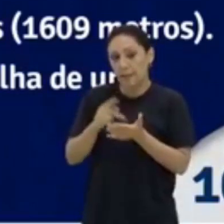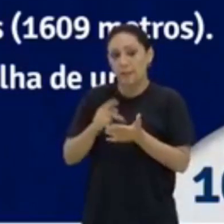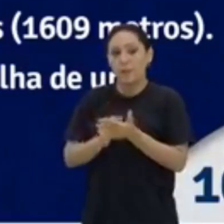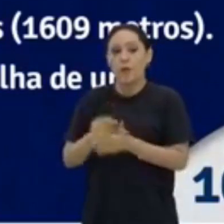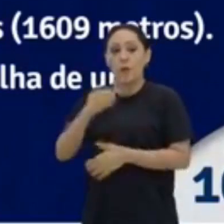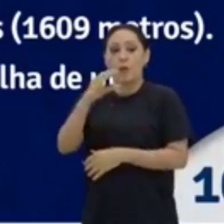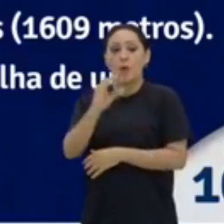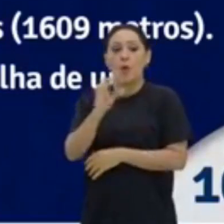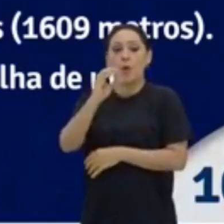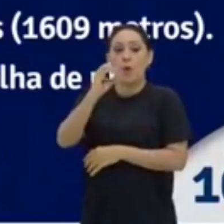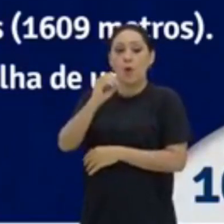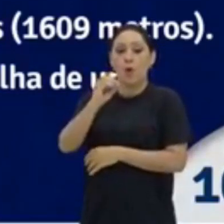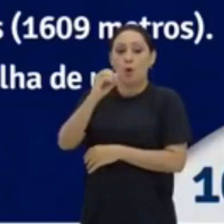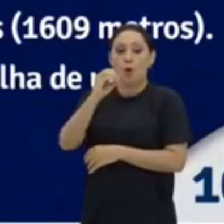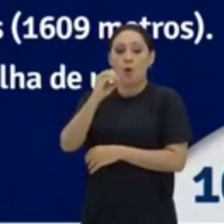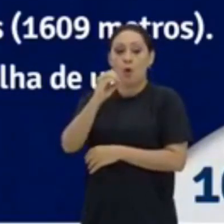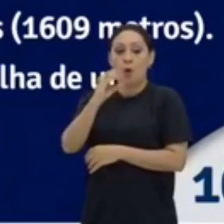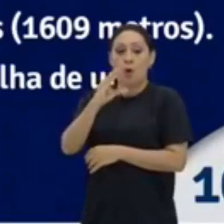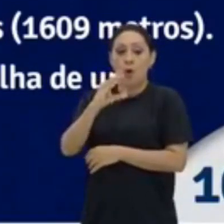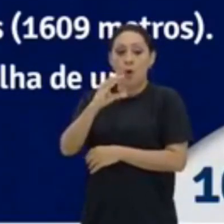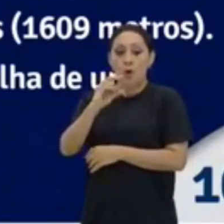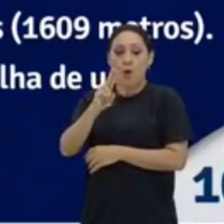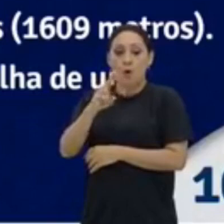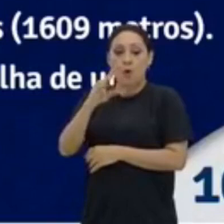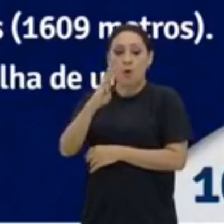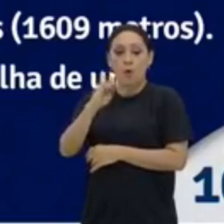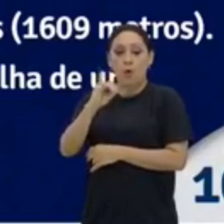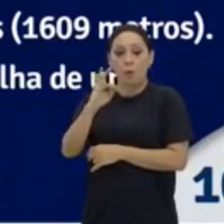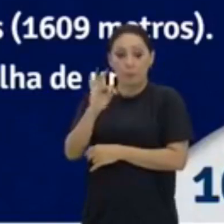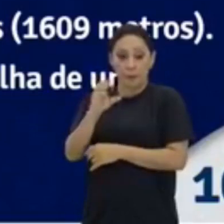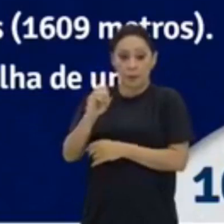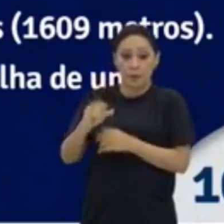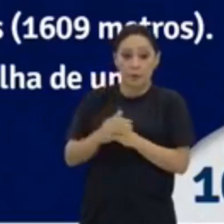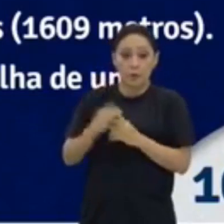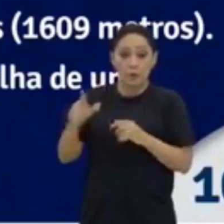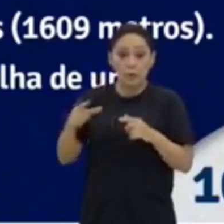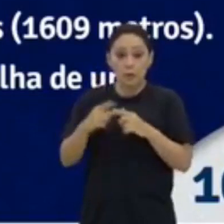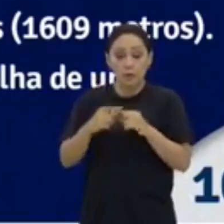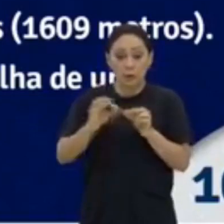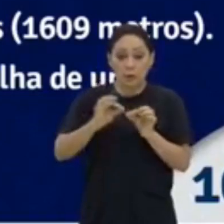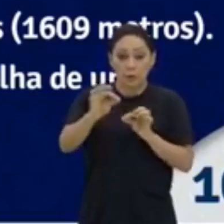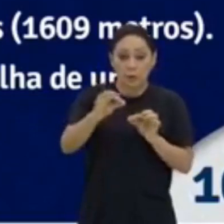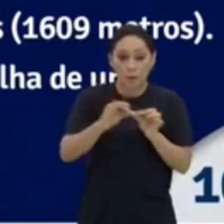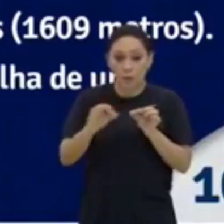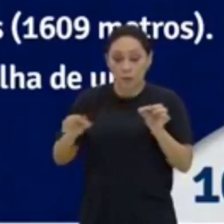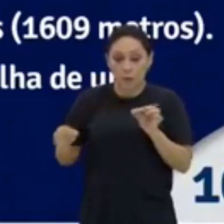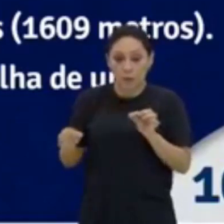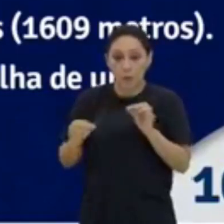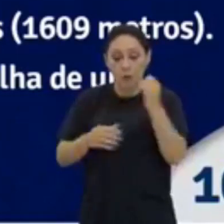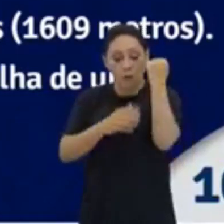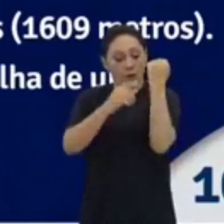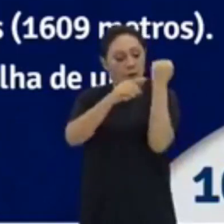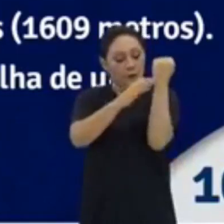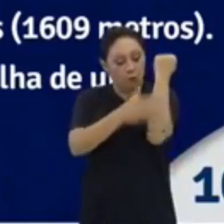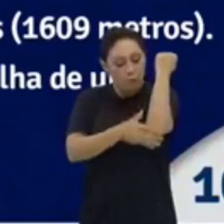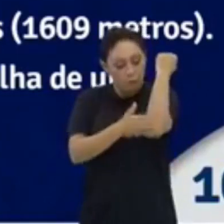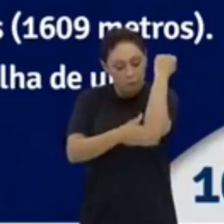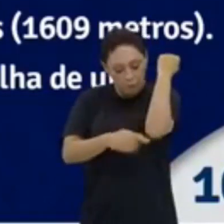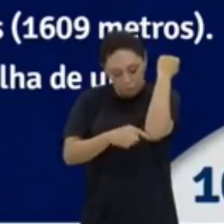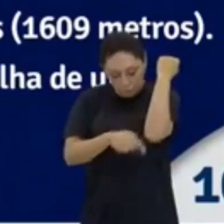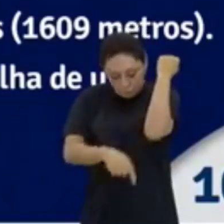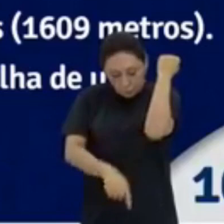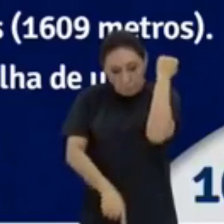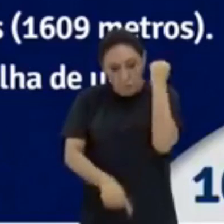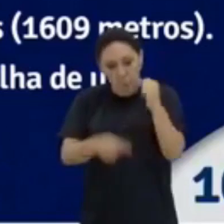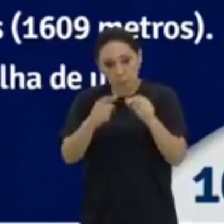côvado. Egípcio, não é? Isso. Por exemplo, é uma medida de comprimento cujo padrão é a distância entre o cotovelo e a ponta do dedo